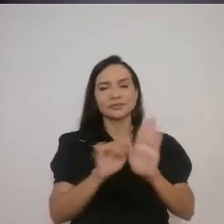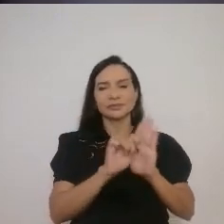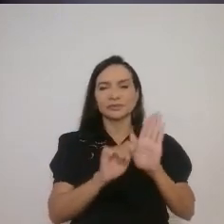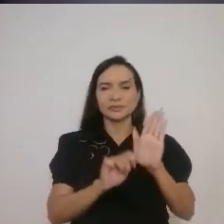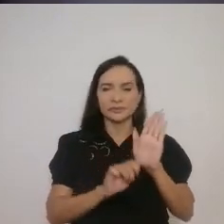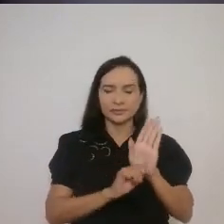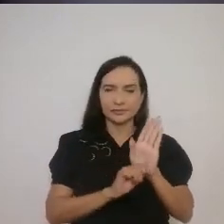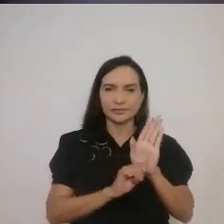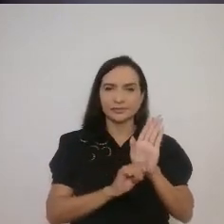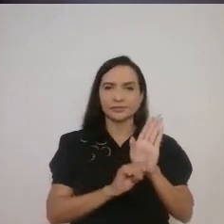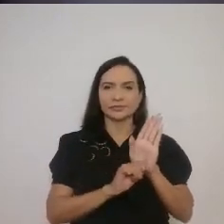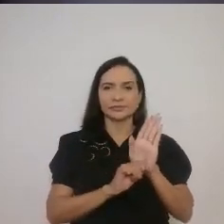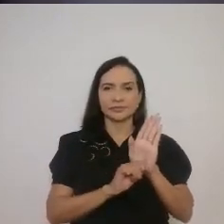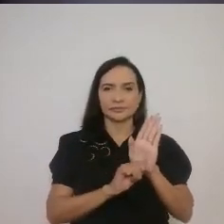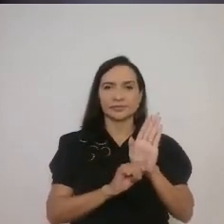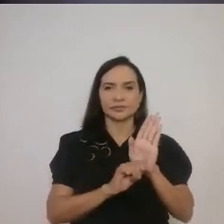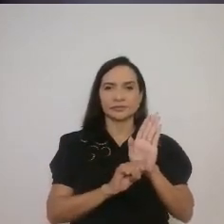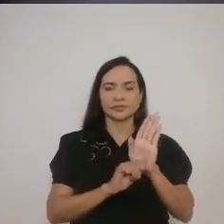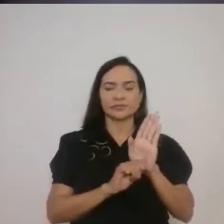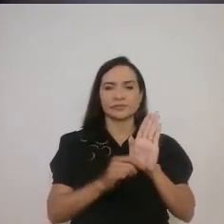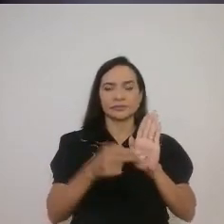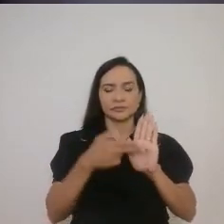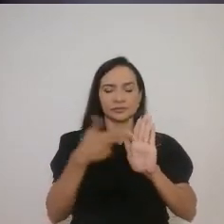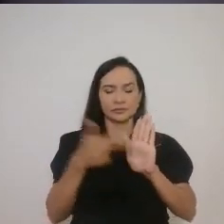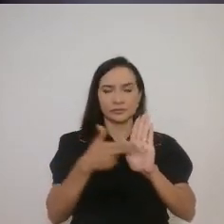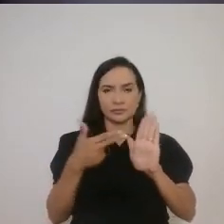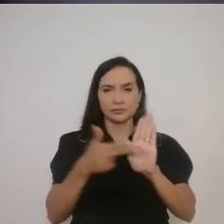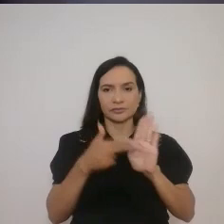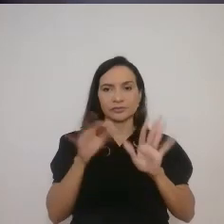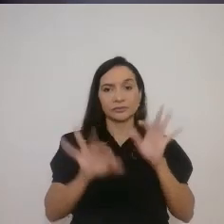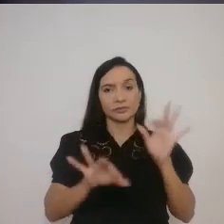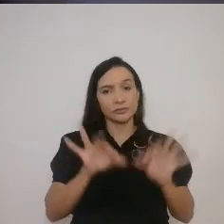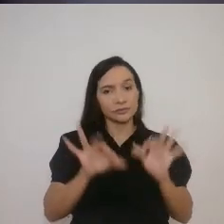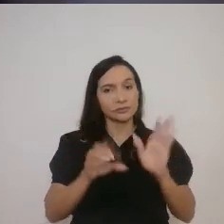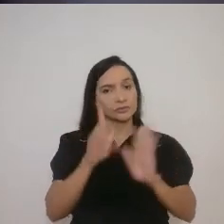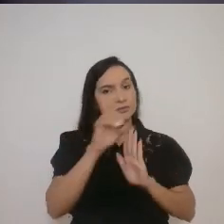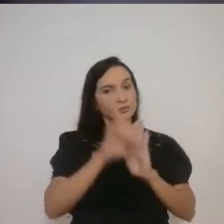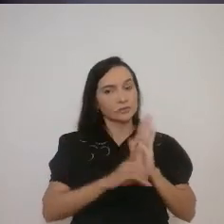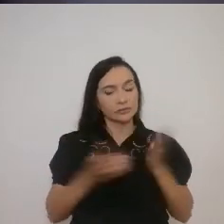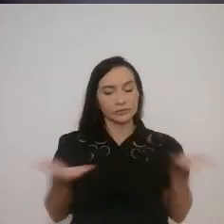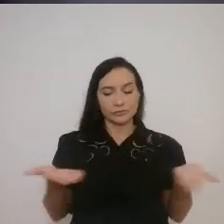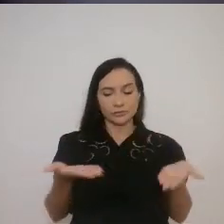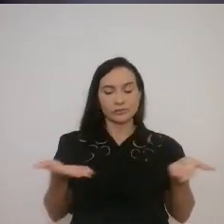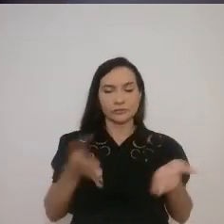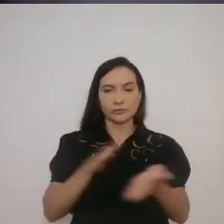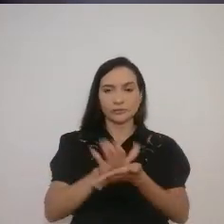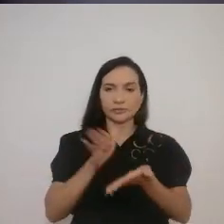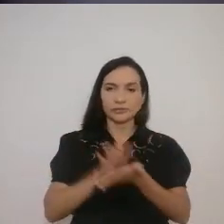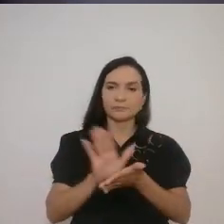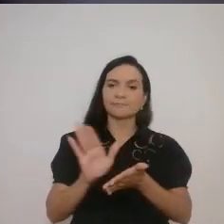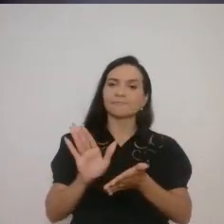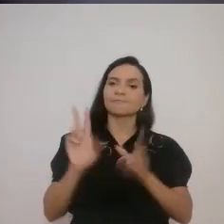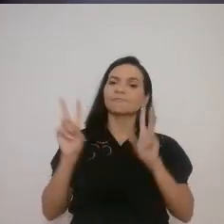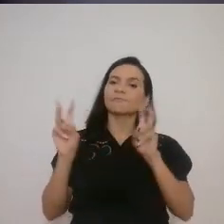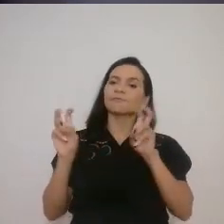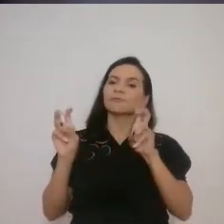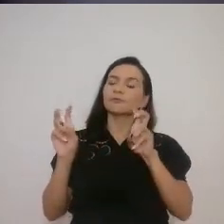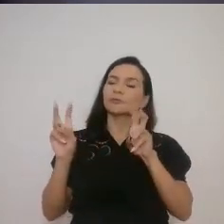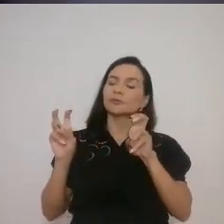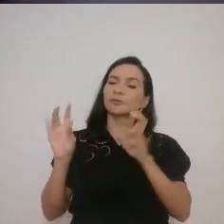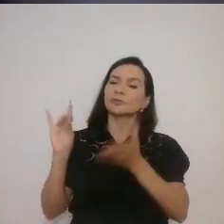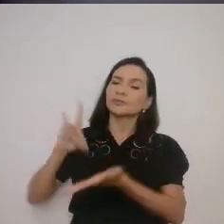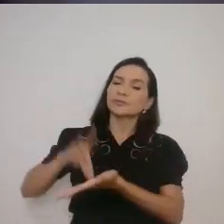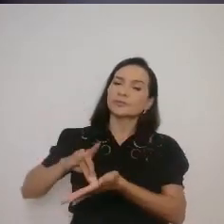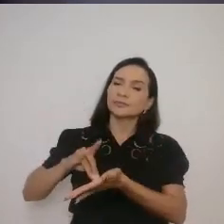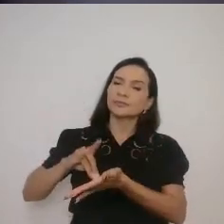do juiz de direito Ricardo Tinoco de Góes, que foi publicado hoje, sob o título Verdade por Correspondência,